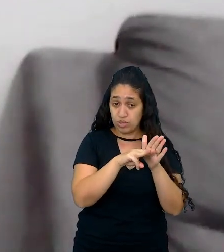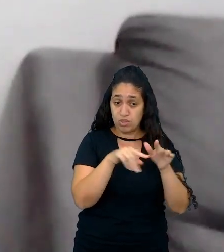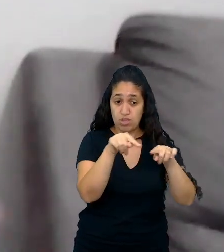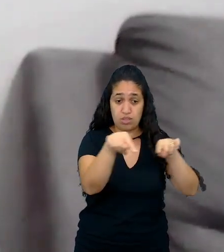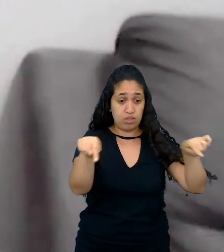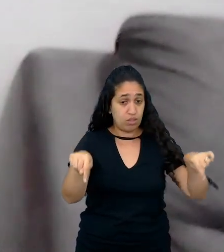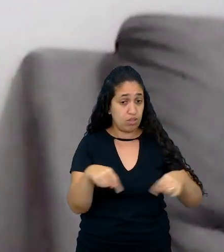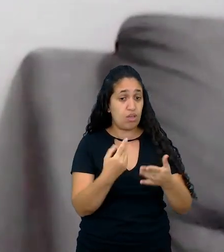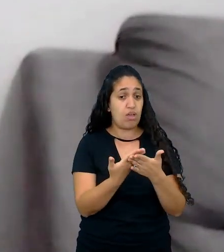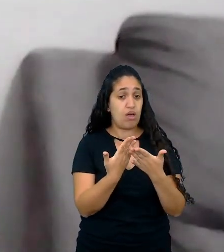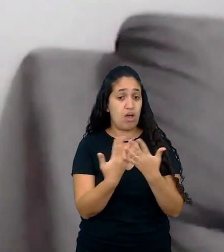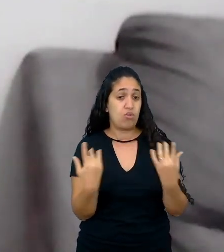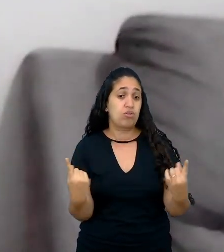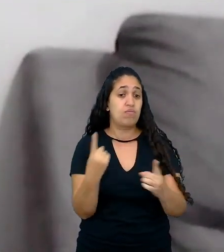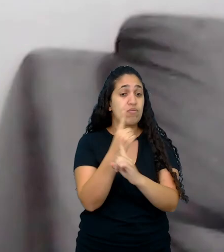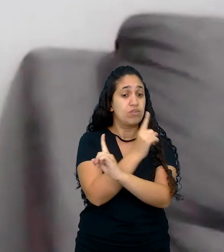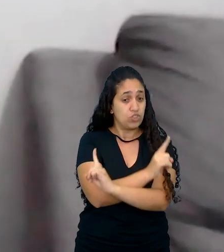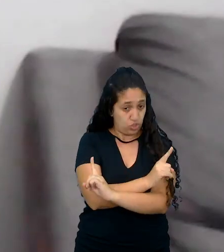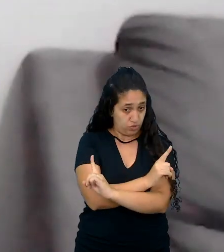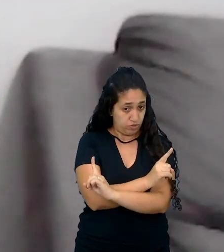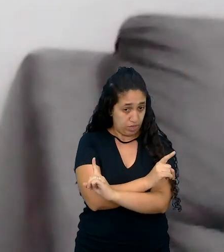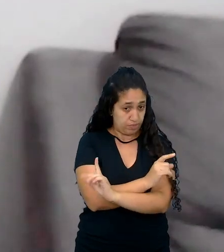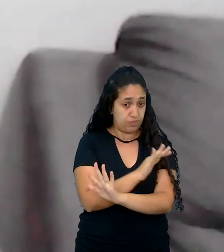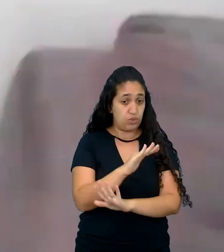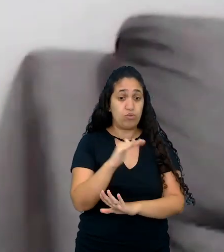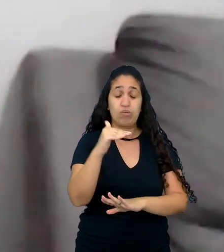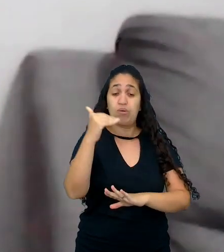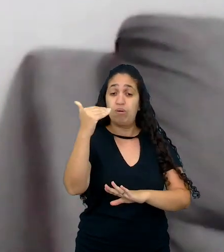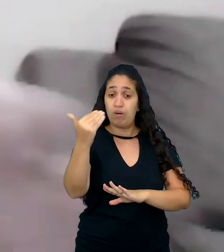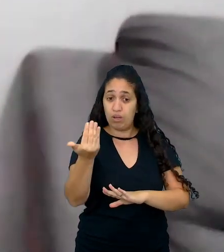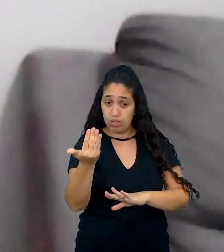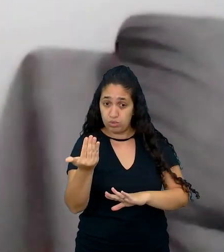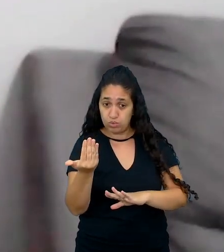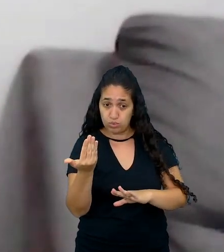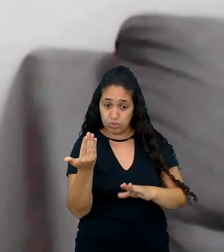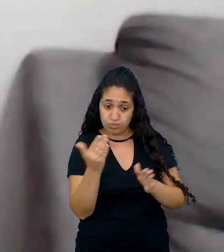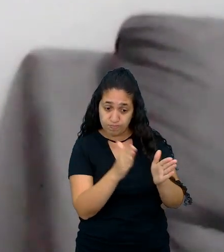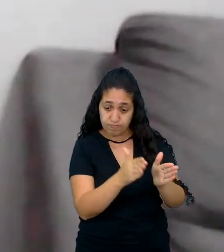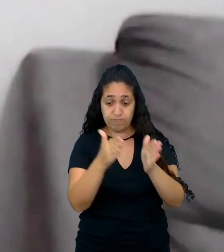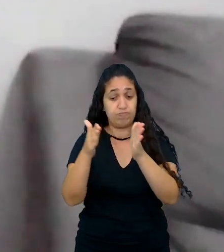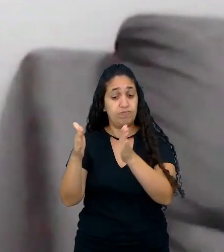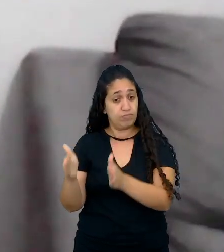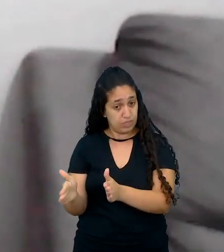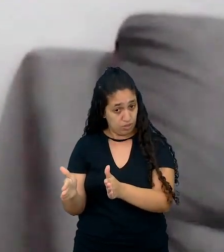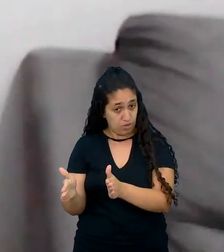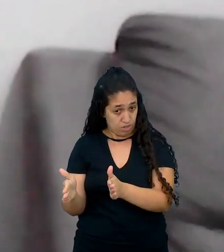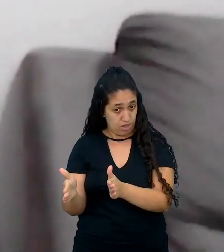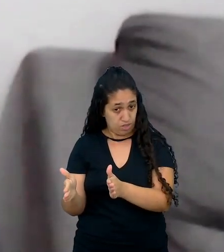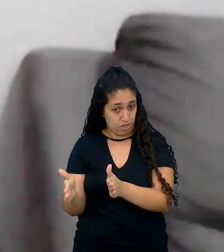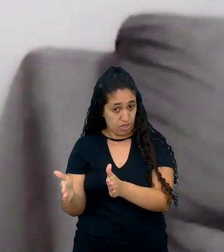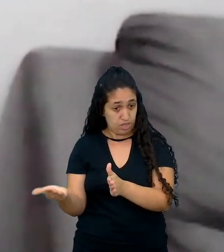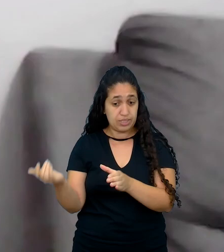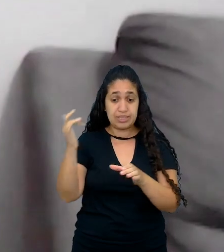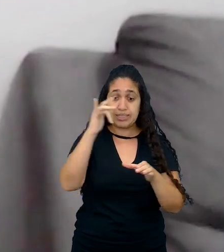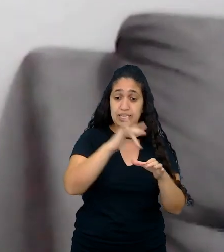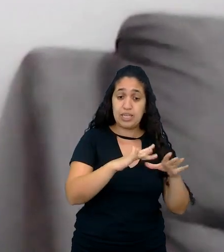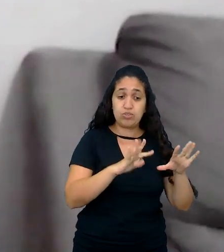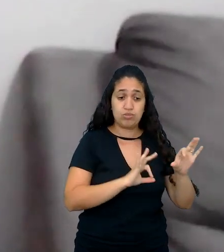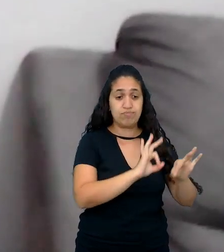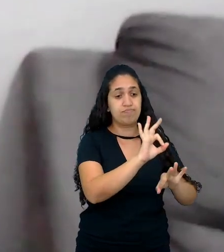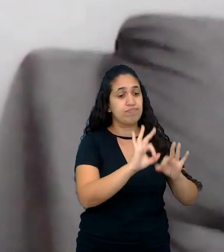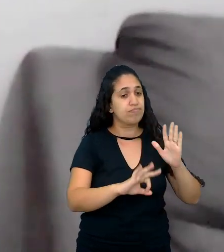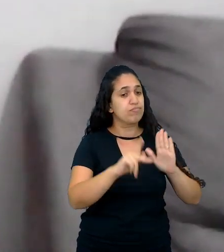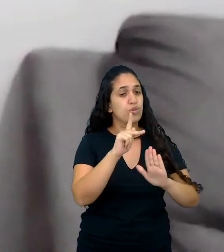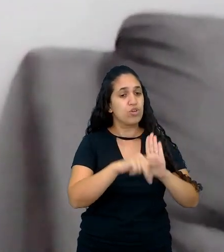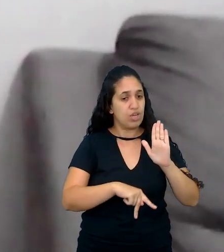de aula invertida, quando eu aplico essa nossa sequência dentro do projeto,